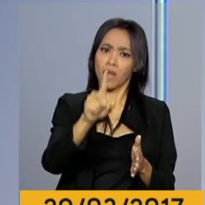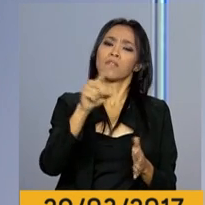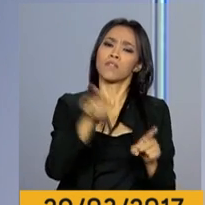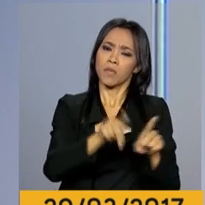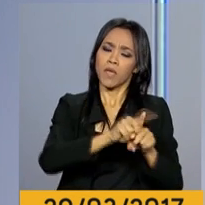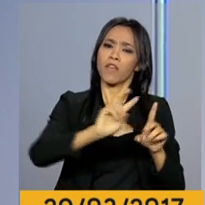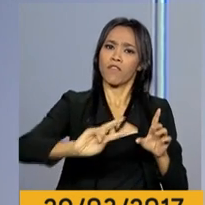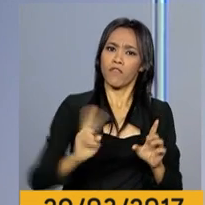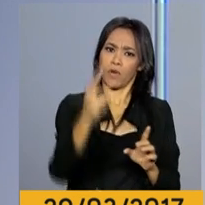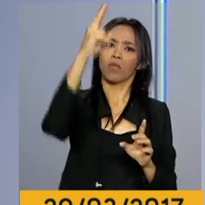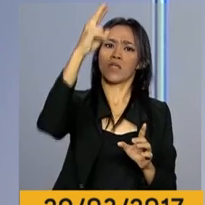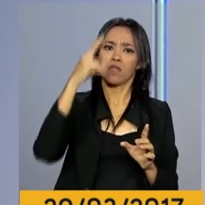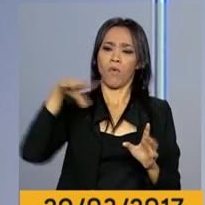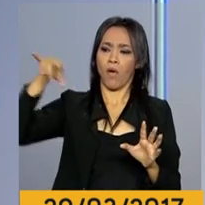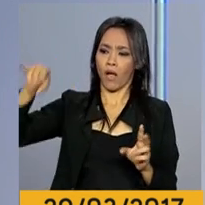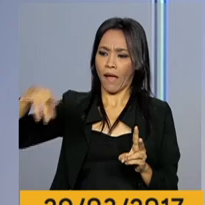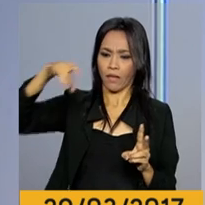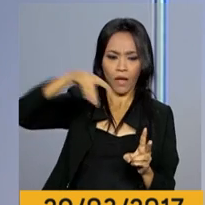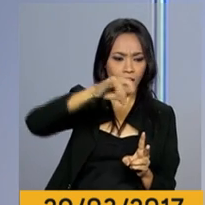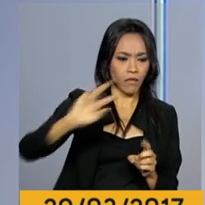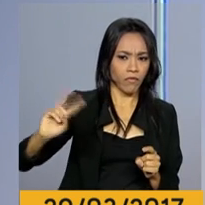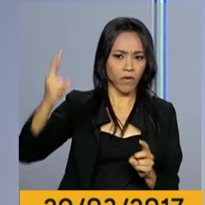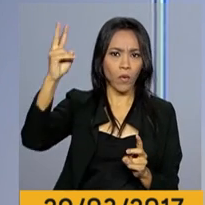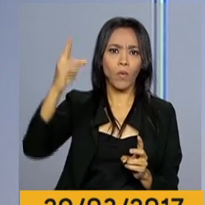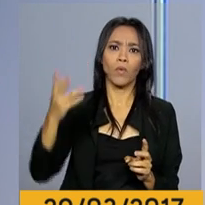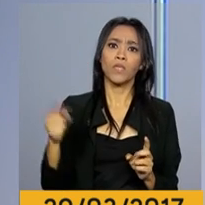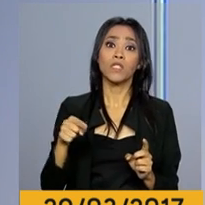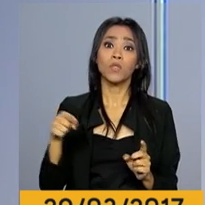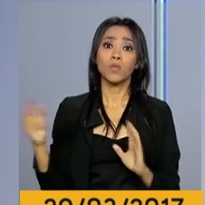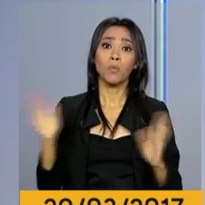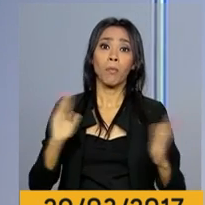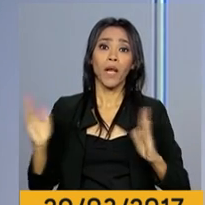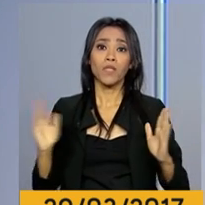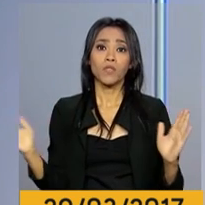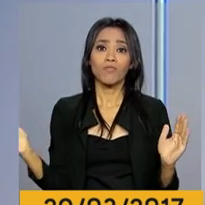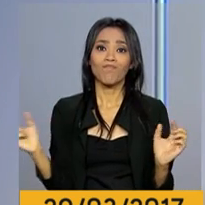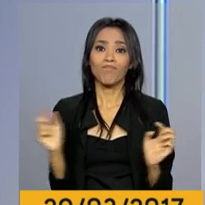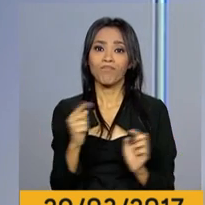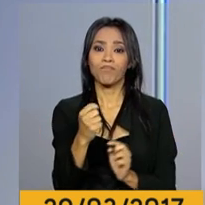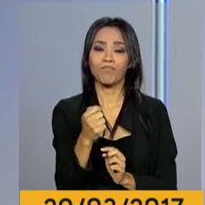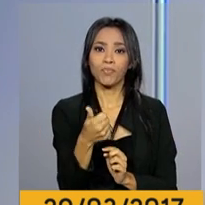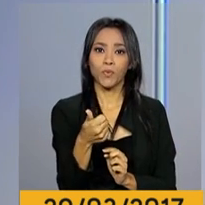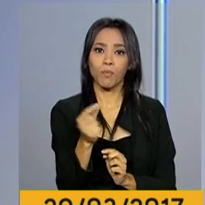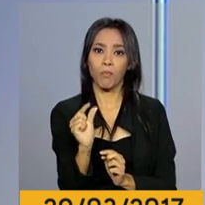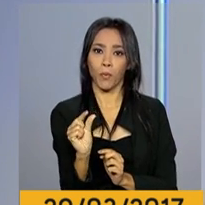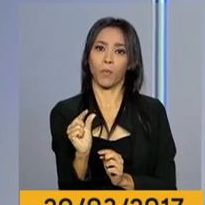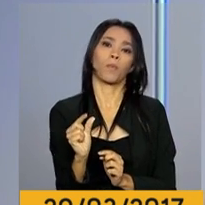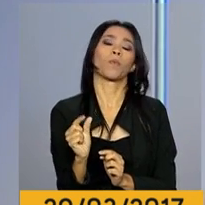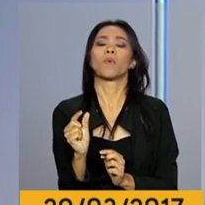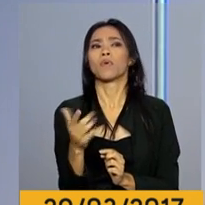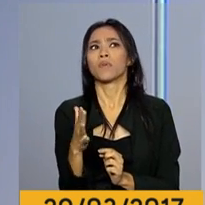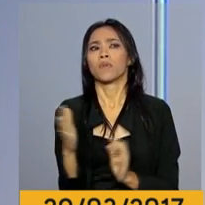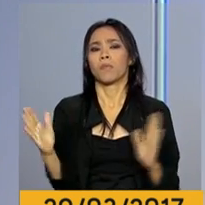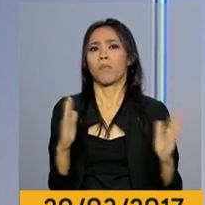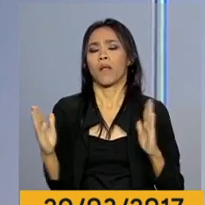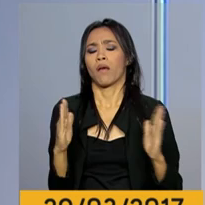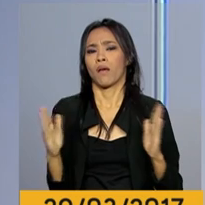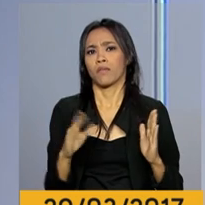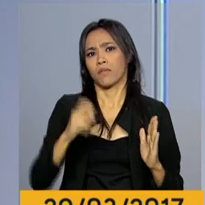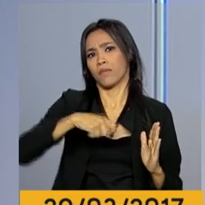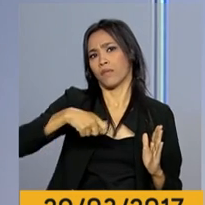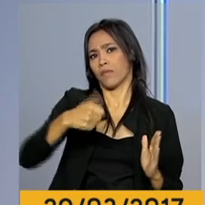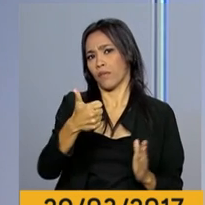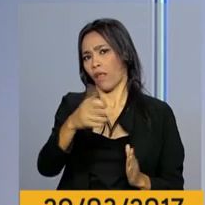cento tudo isso meus senhores e senhoras num prazo curtíssimo estou falando de um prazo de dez a esta altura dez